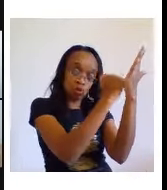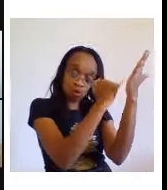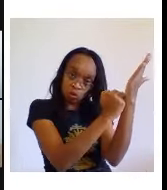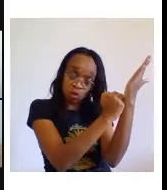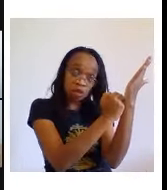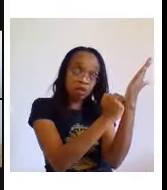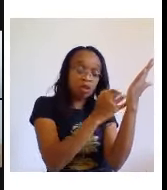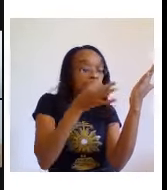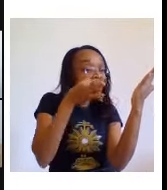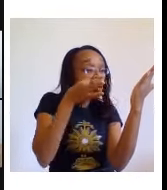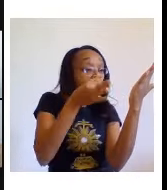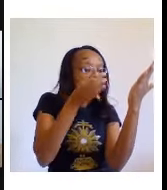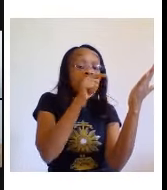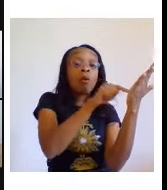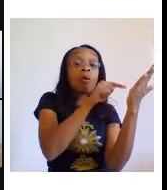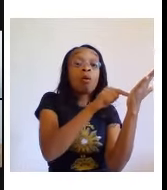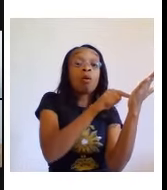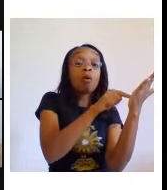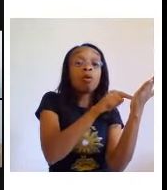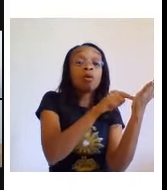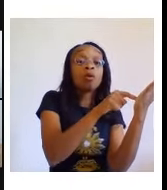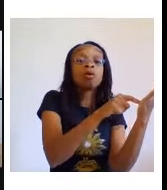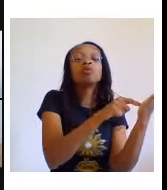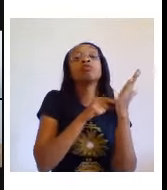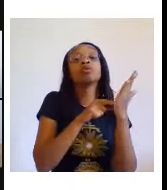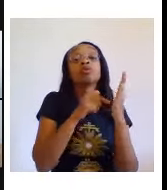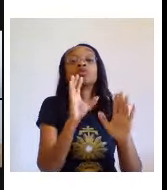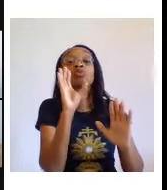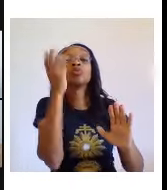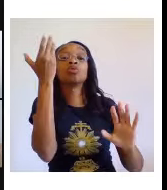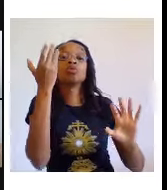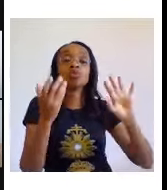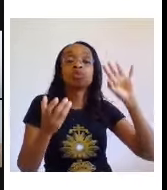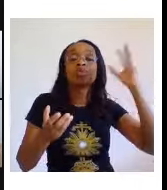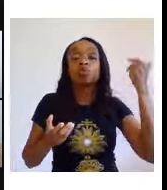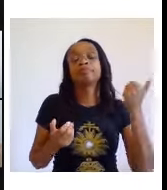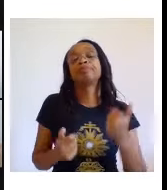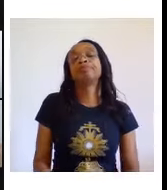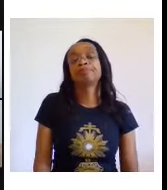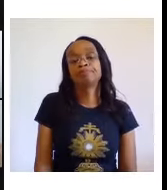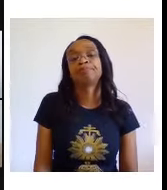do qual eles estão relacionando com essa mudança ambiental.